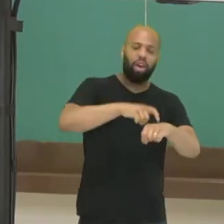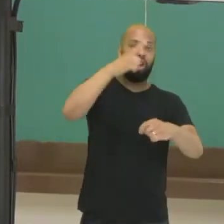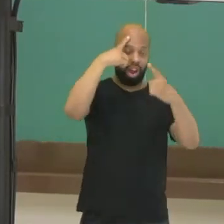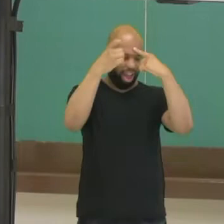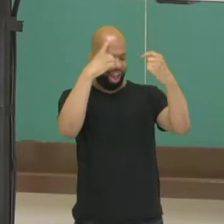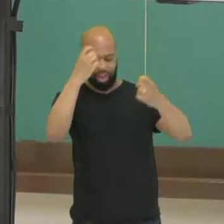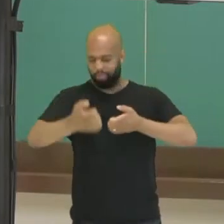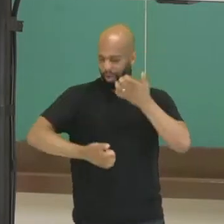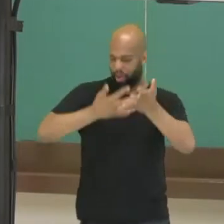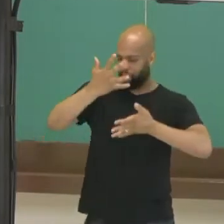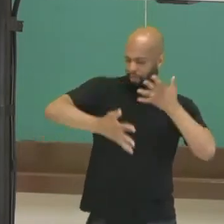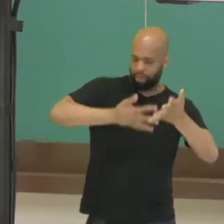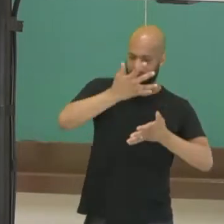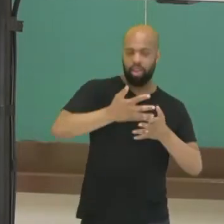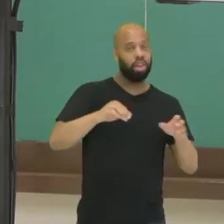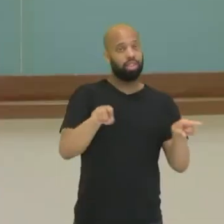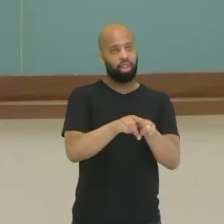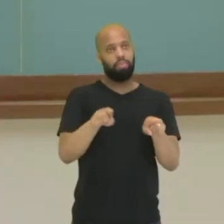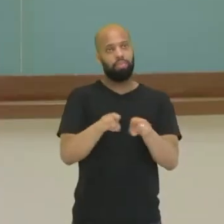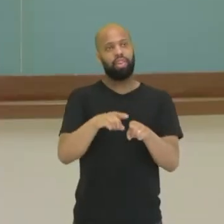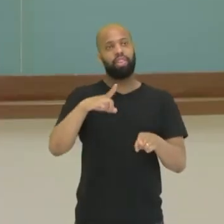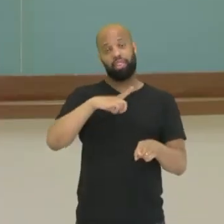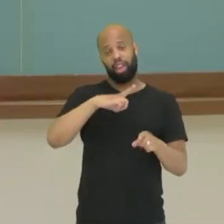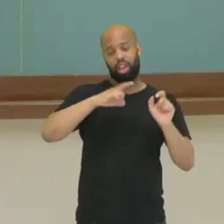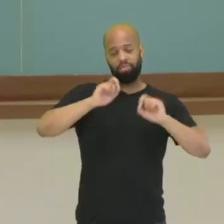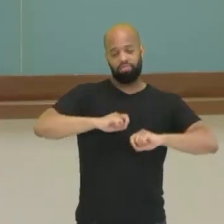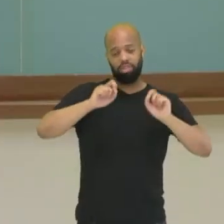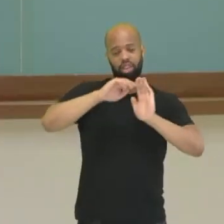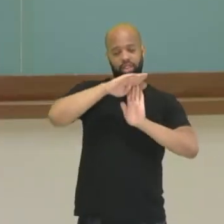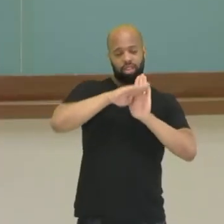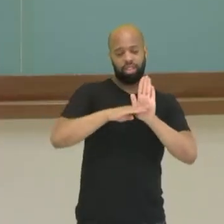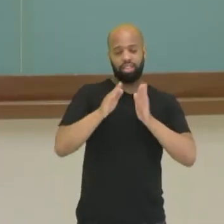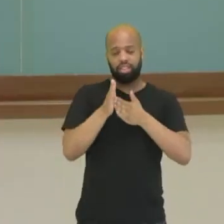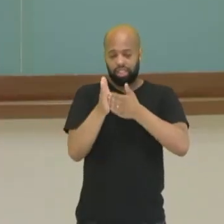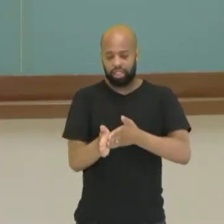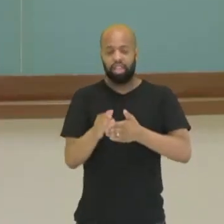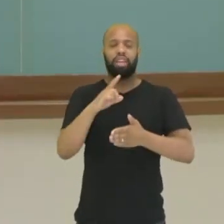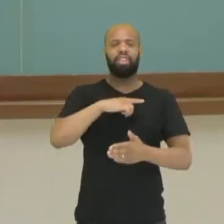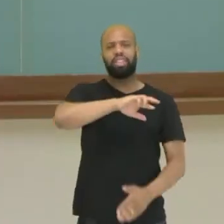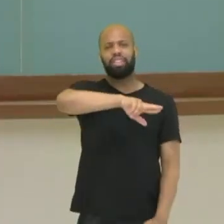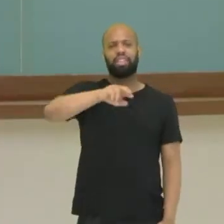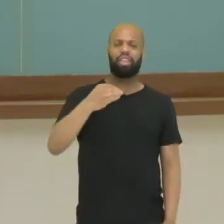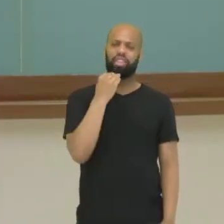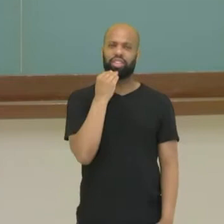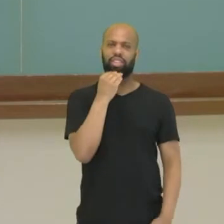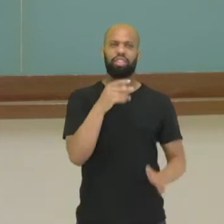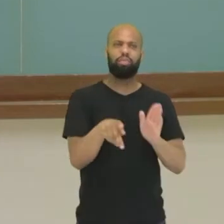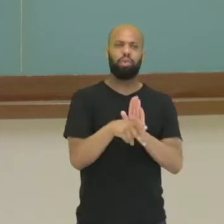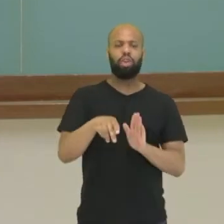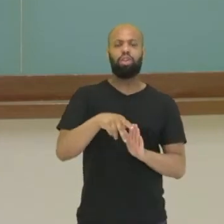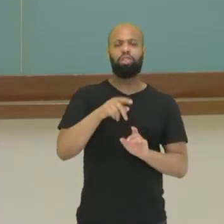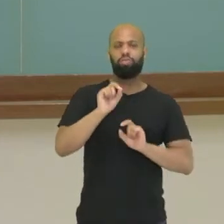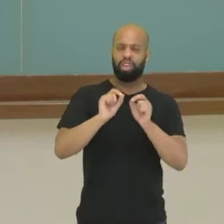ou eu faço um roteiro, né? Ou improviso. São diversas possibilidades de jogar.